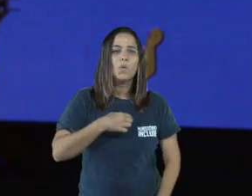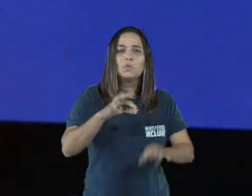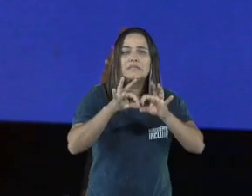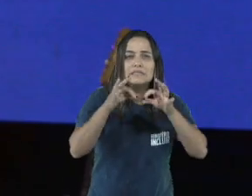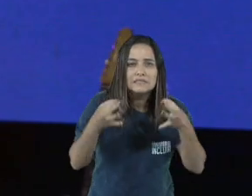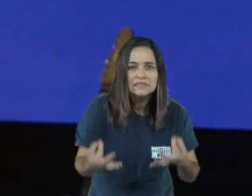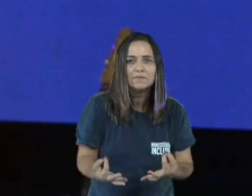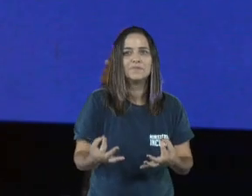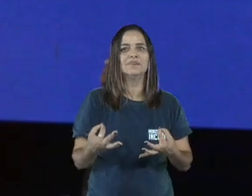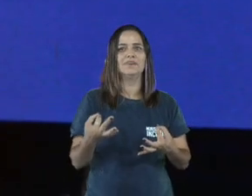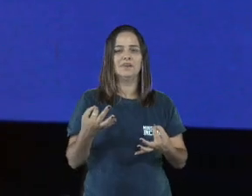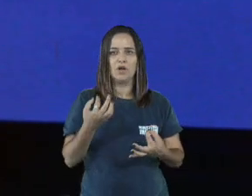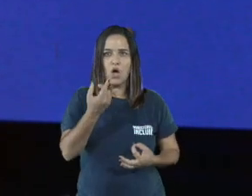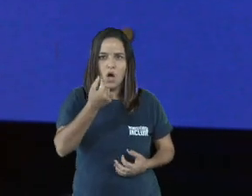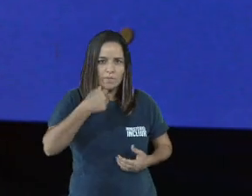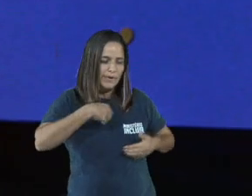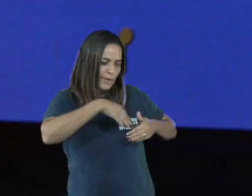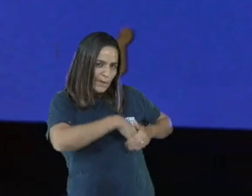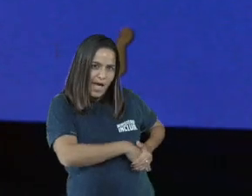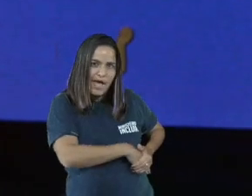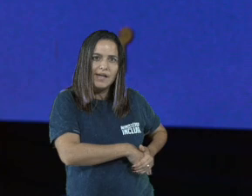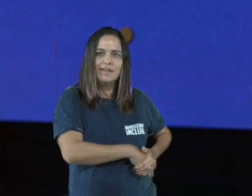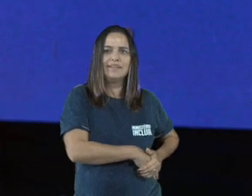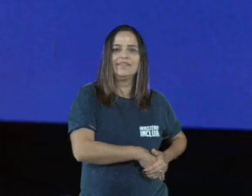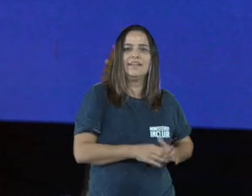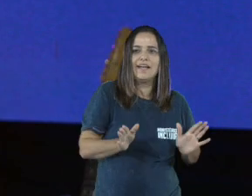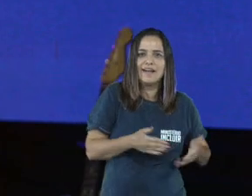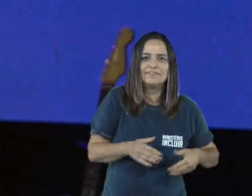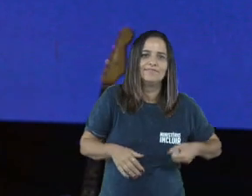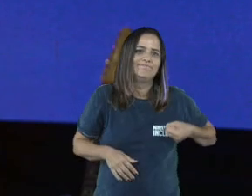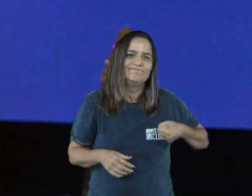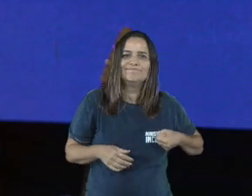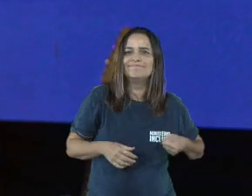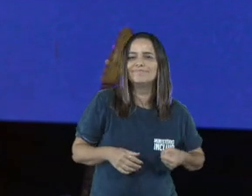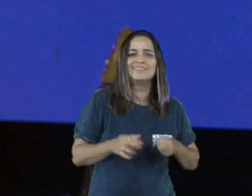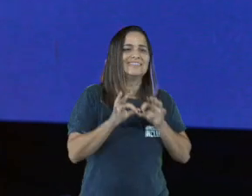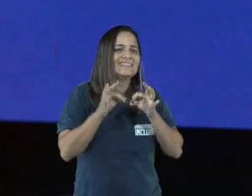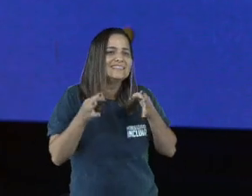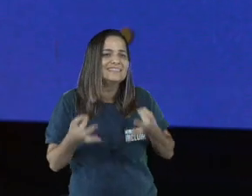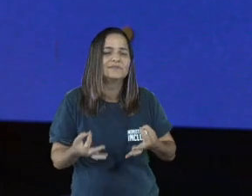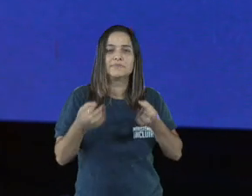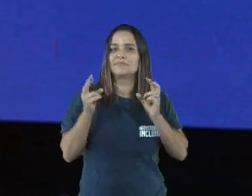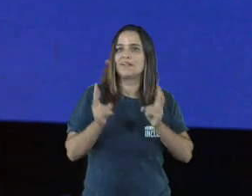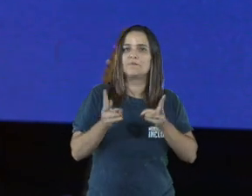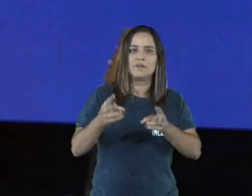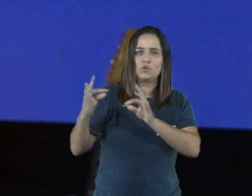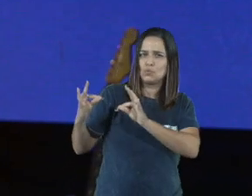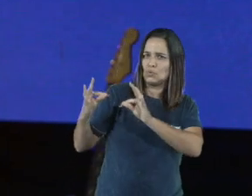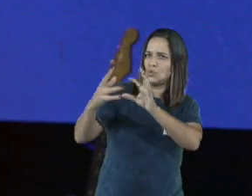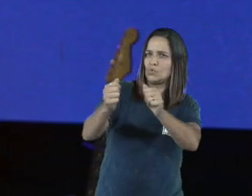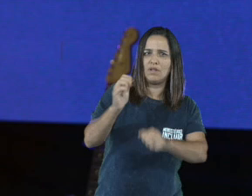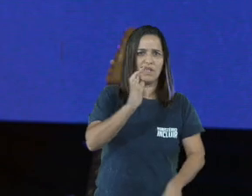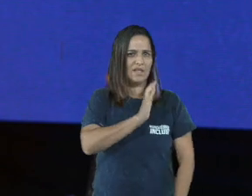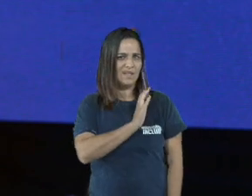adeuzinho por dia é só que aquela caixa não vem me isto não é o mesmo sabor depois de uma